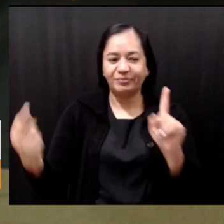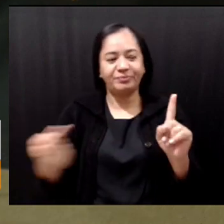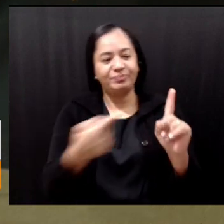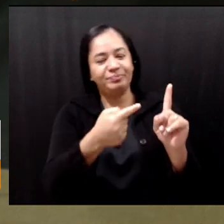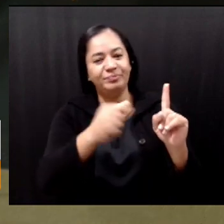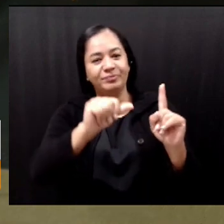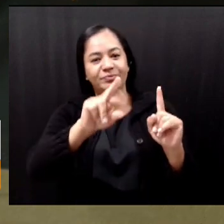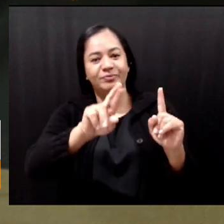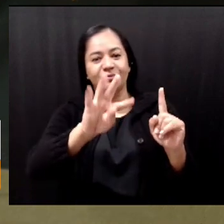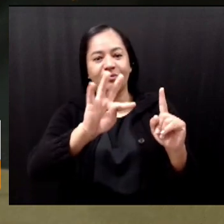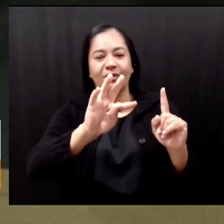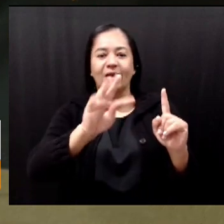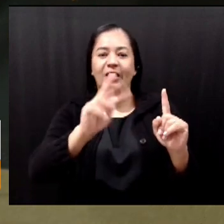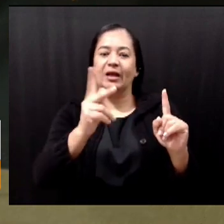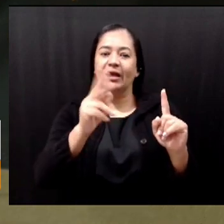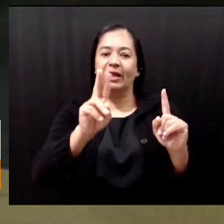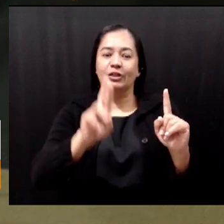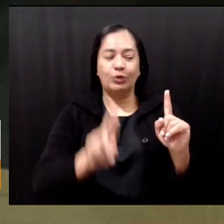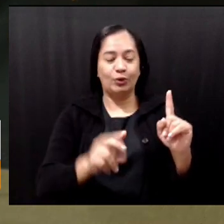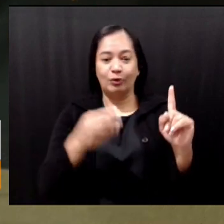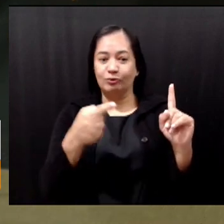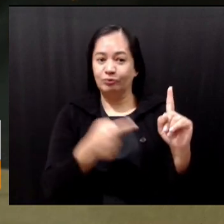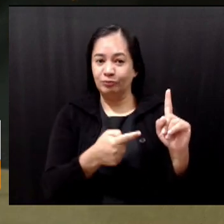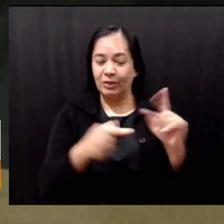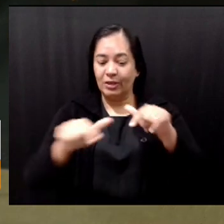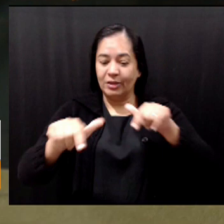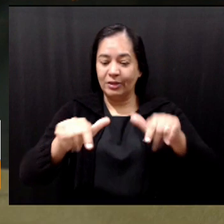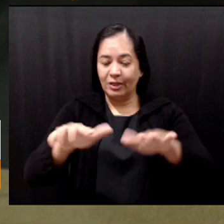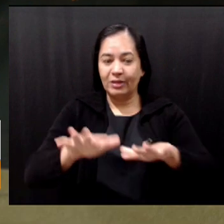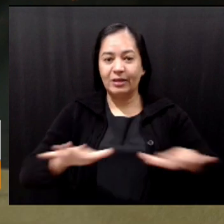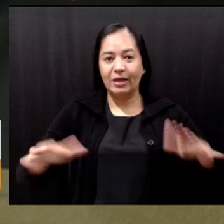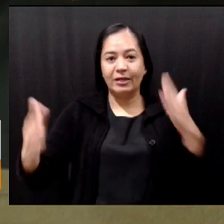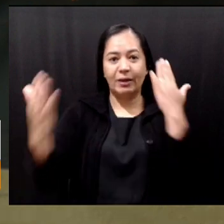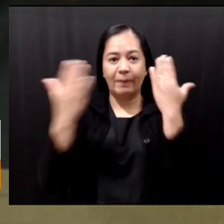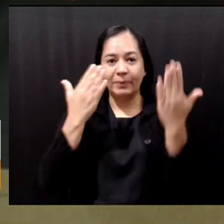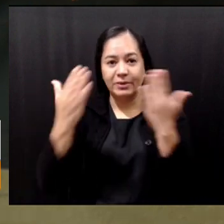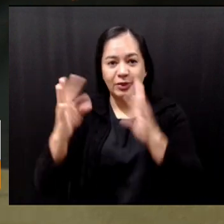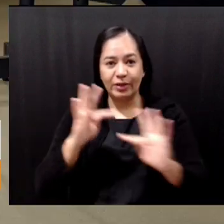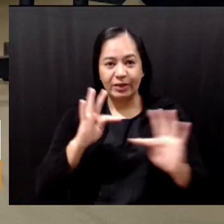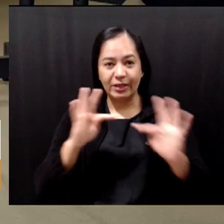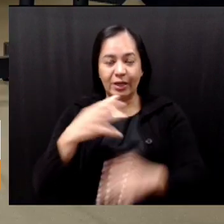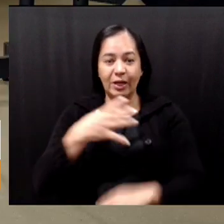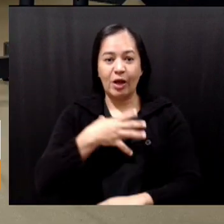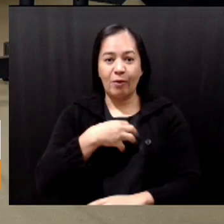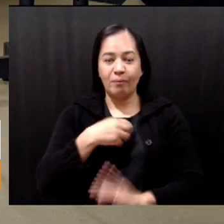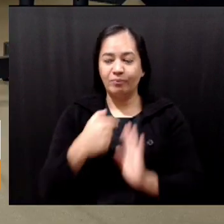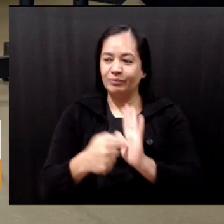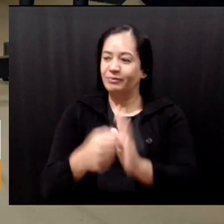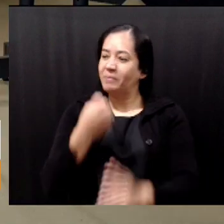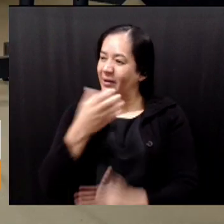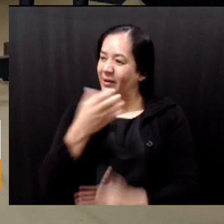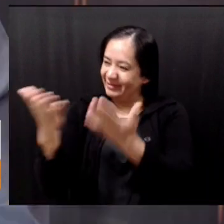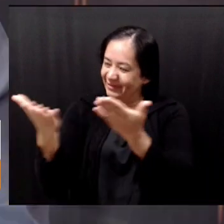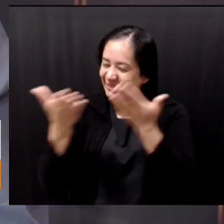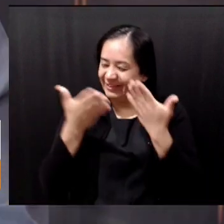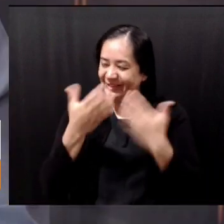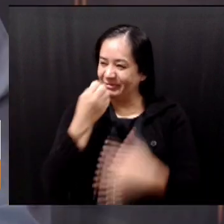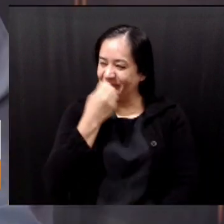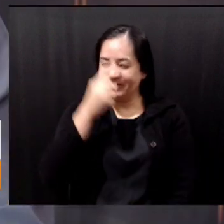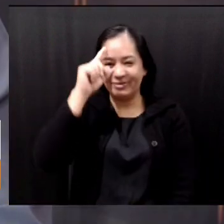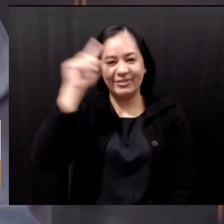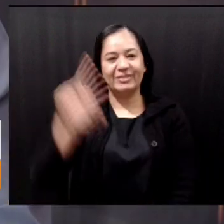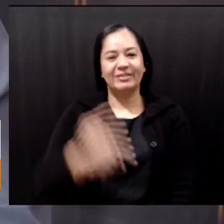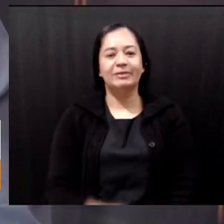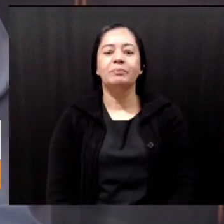Bernardino Sena, que atua na psicoterapia comportamental. Seja bem-vindo. Muito bom dia. Bom dia a todos